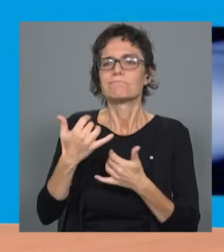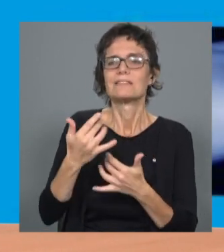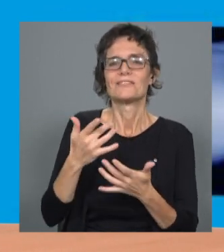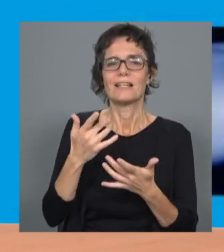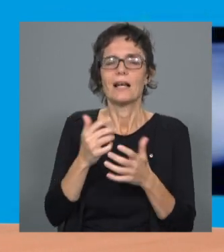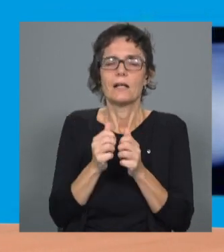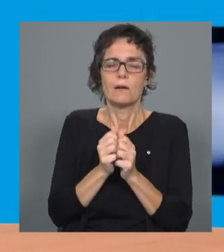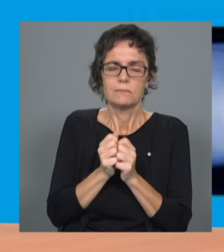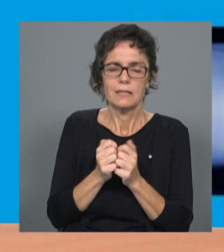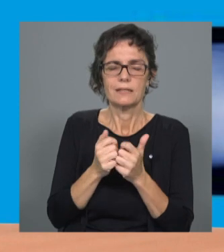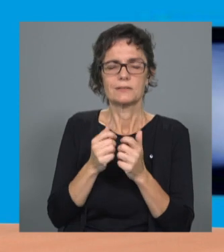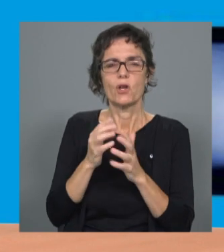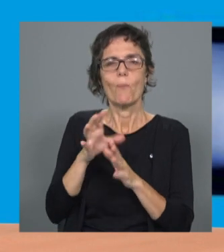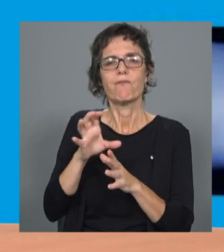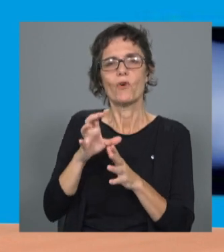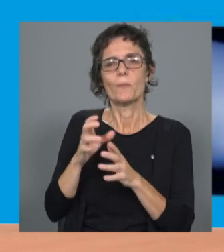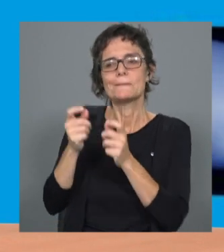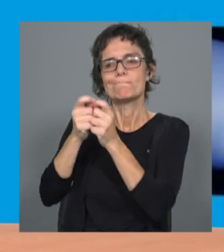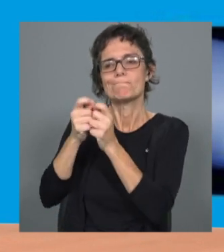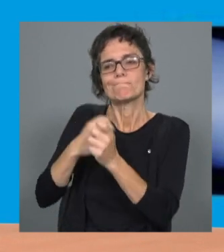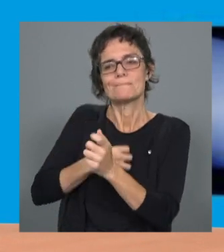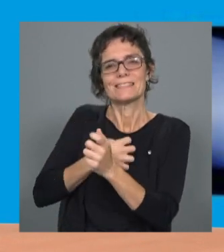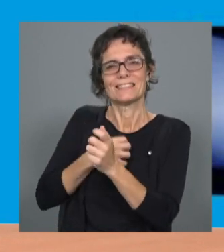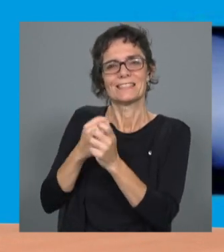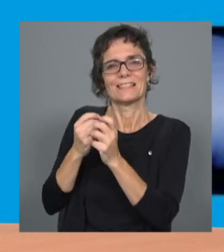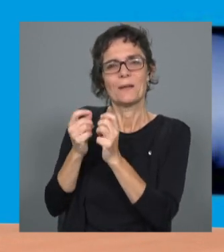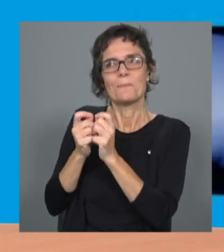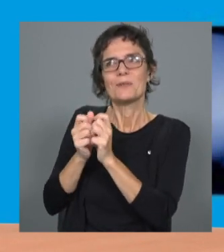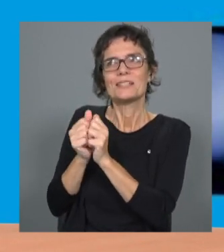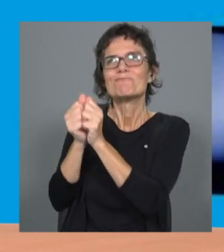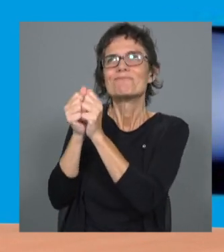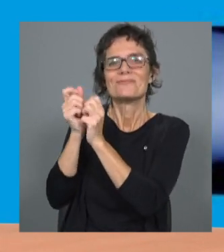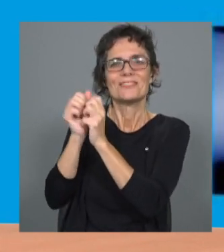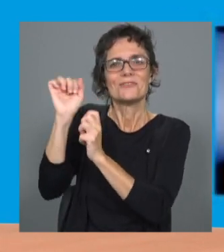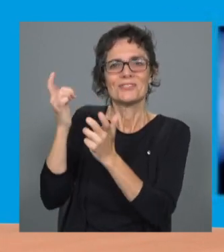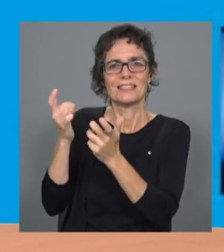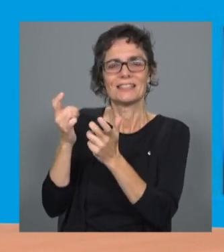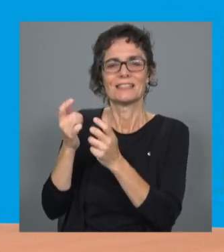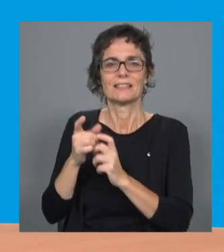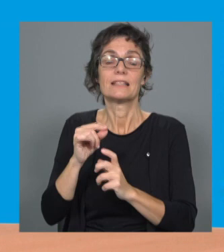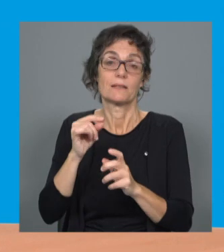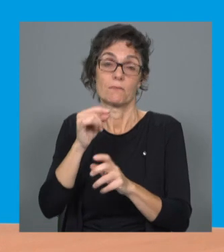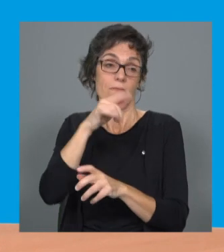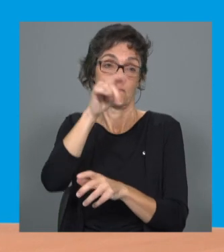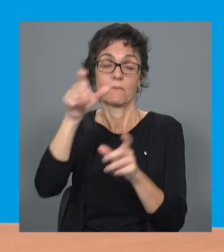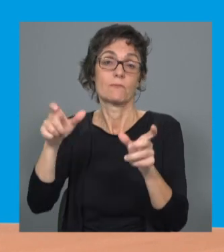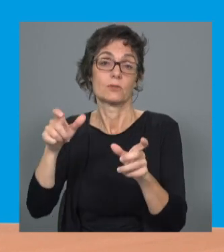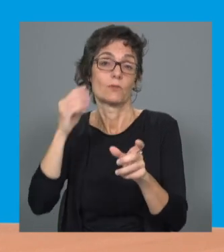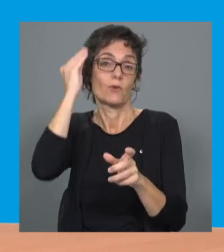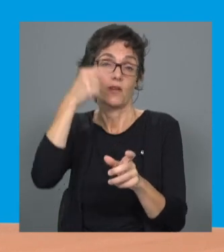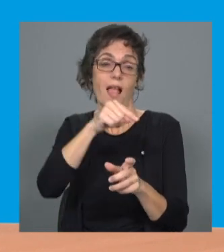a eles, para que eles intercedam também por aqueles que estão e que ficaram cá e que têm muitas saudades deles.